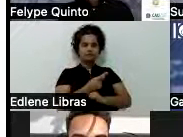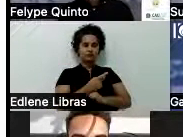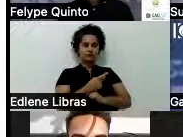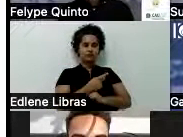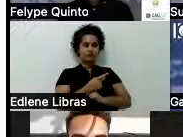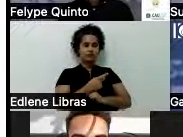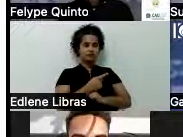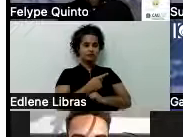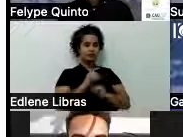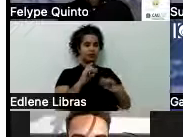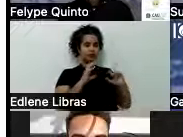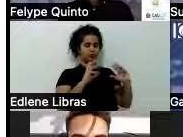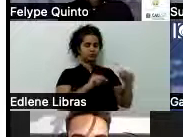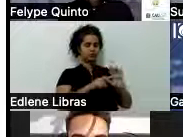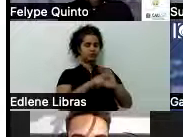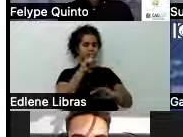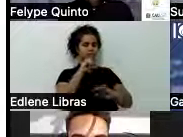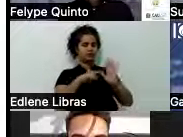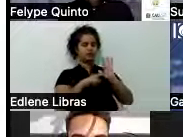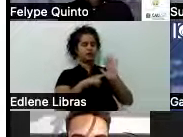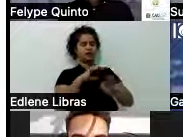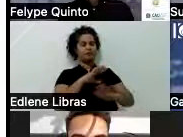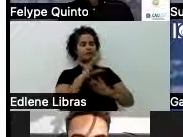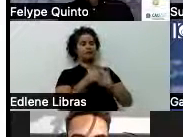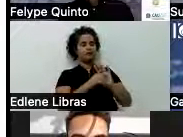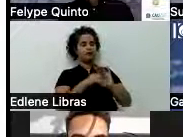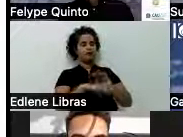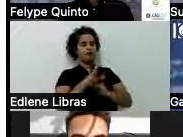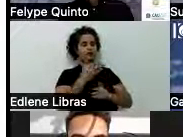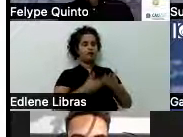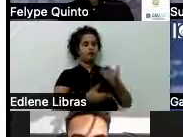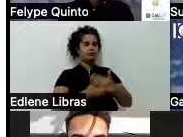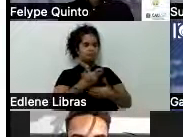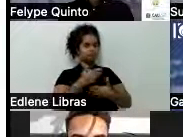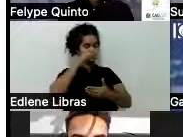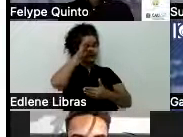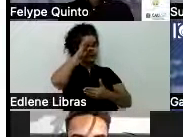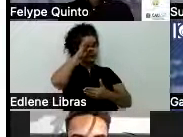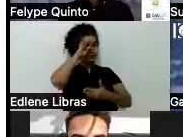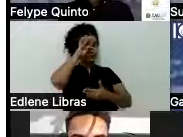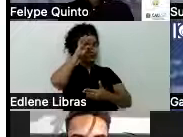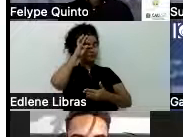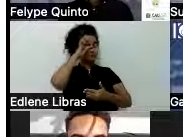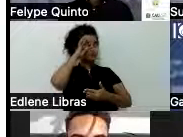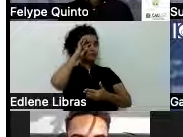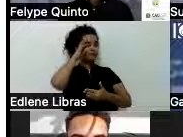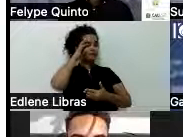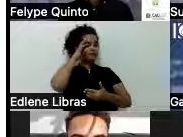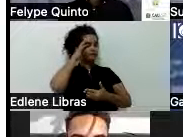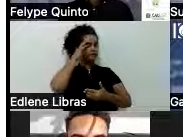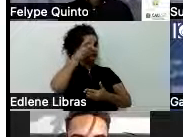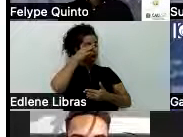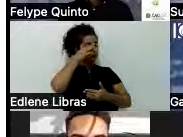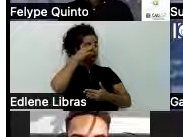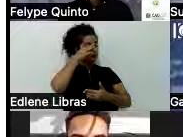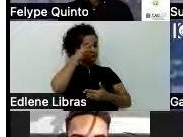por todo apresentado antes, é uma abordagem mais colaborativa, de intervenção urbana. Ela é responsiva porque ela